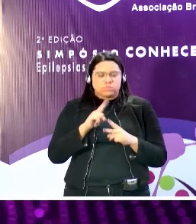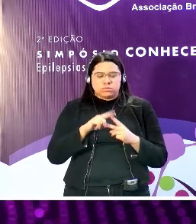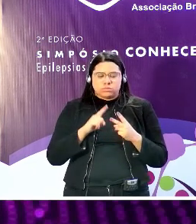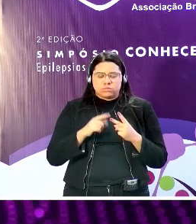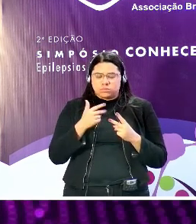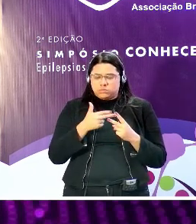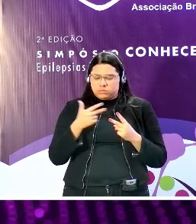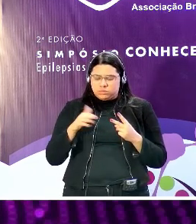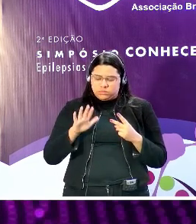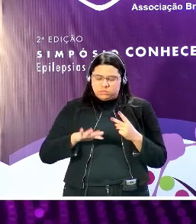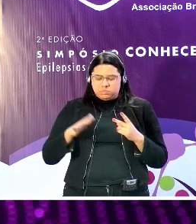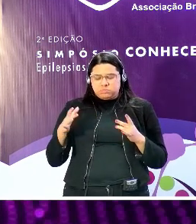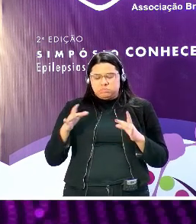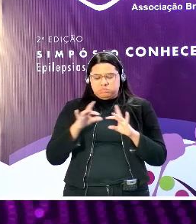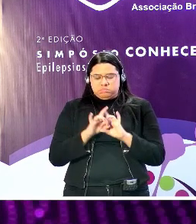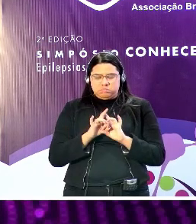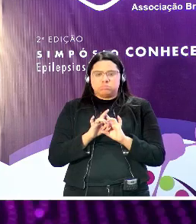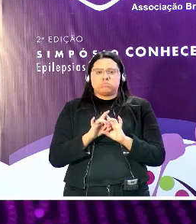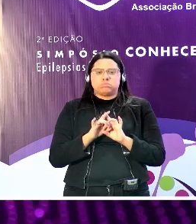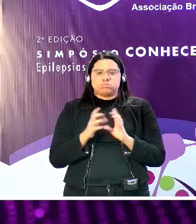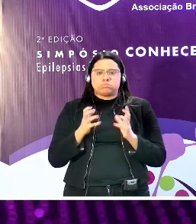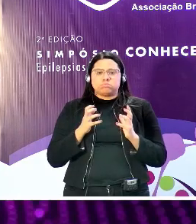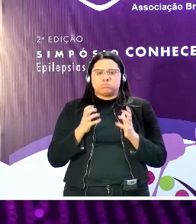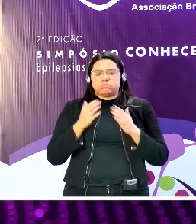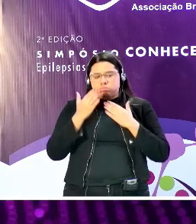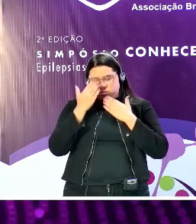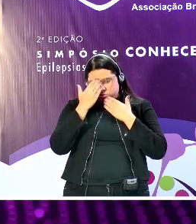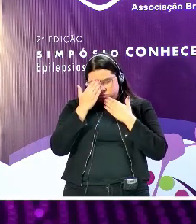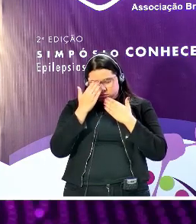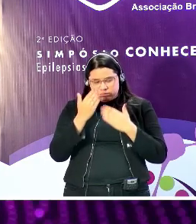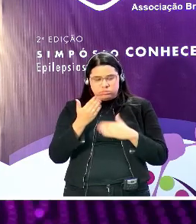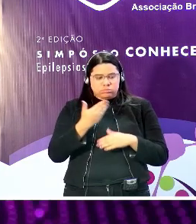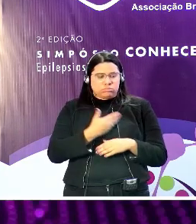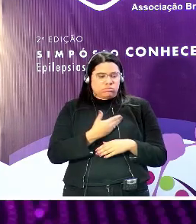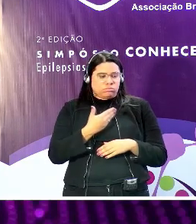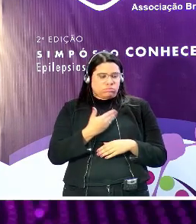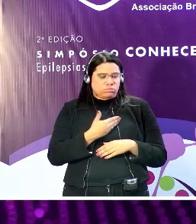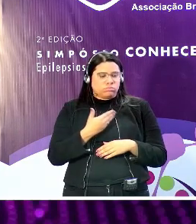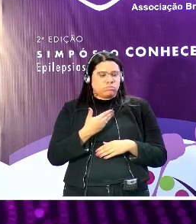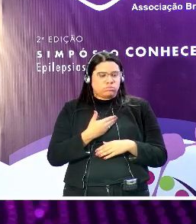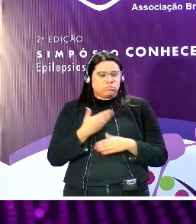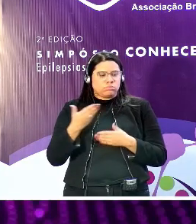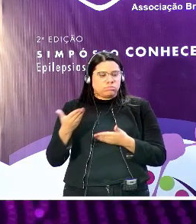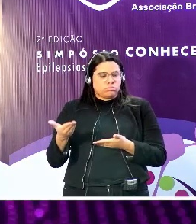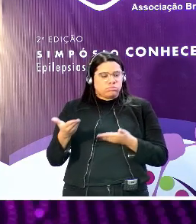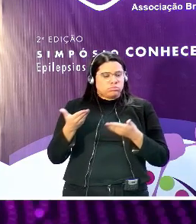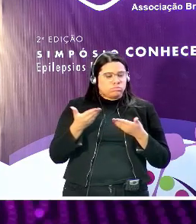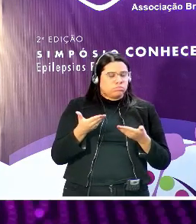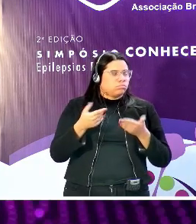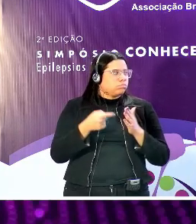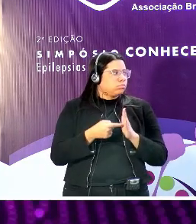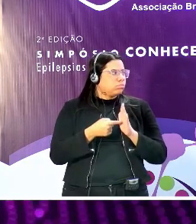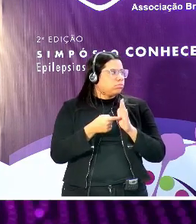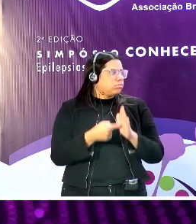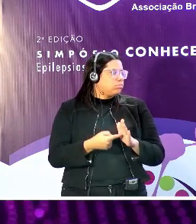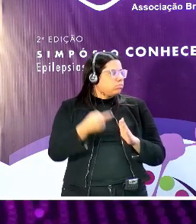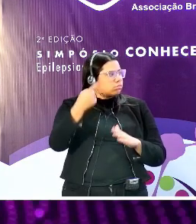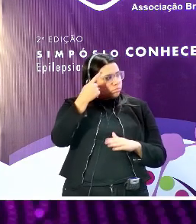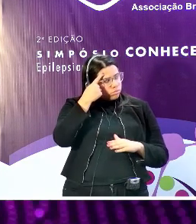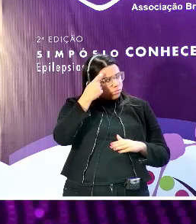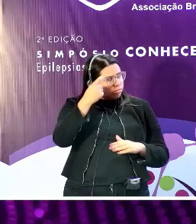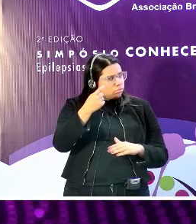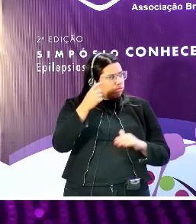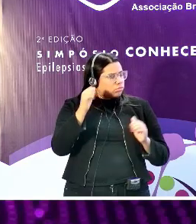estão interconectadas. E eu queria agradecer a minha colega por trazer esse conceito com relação a